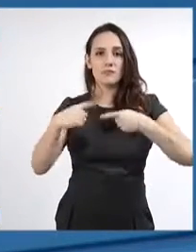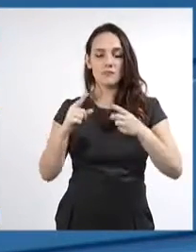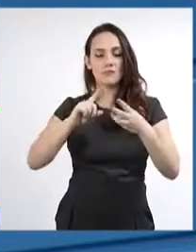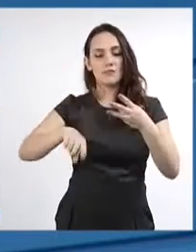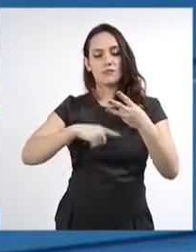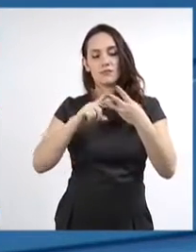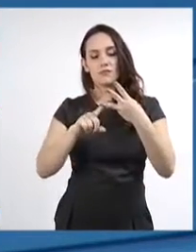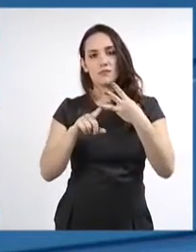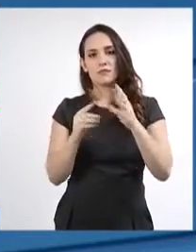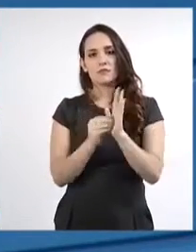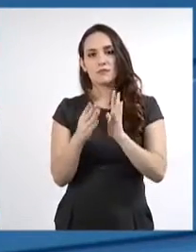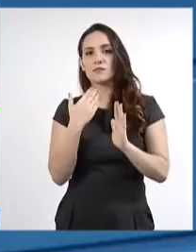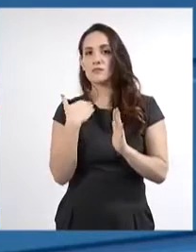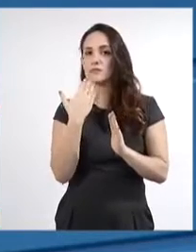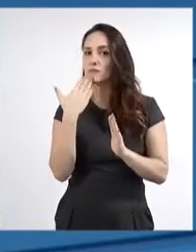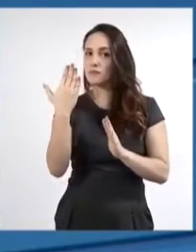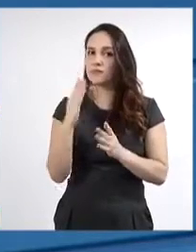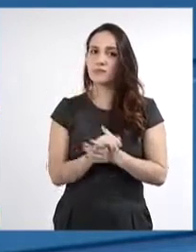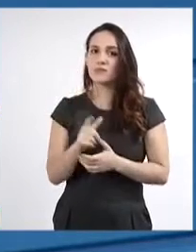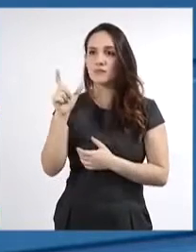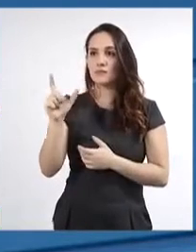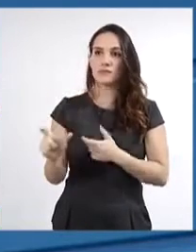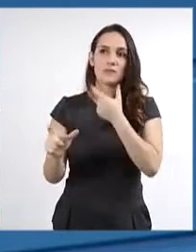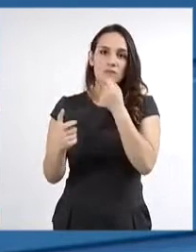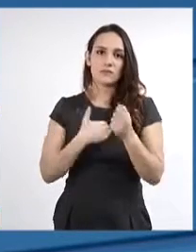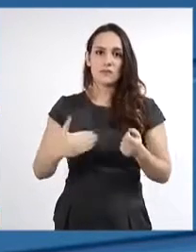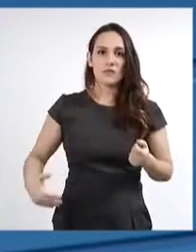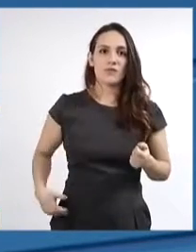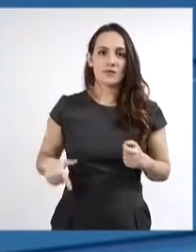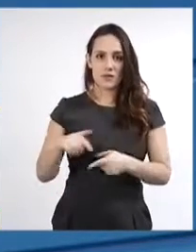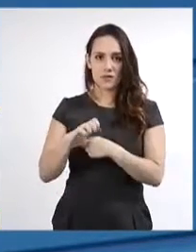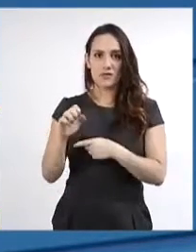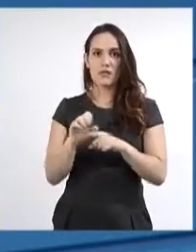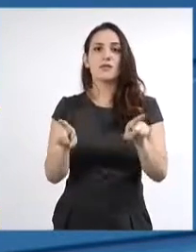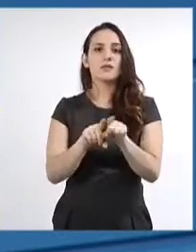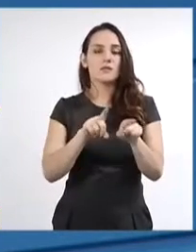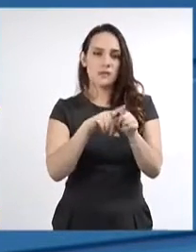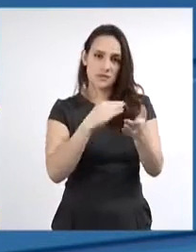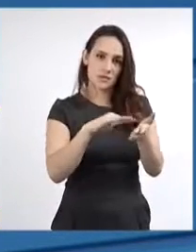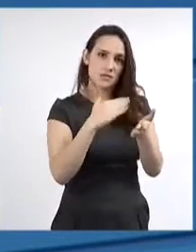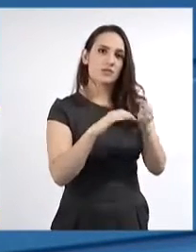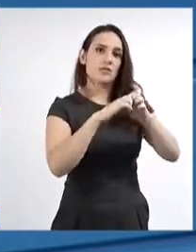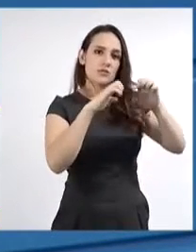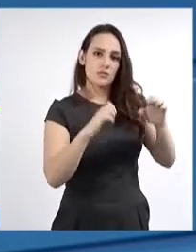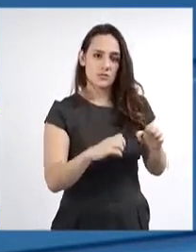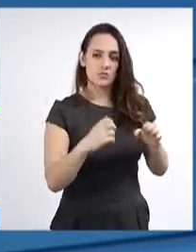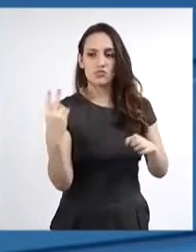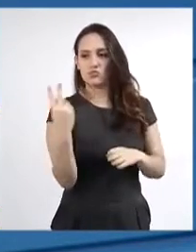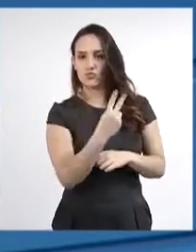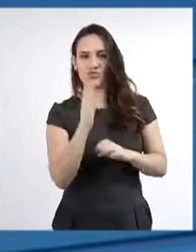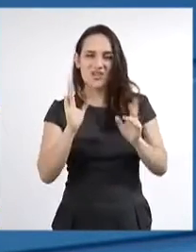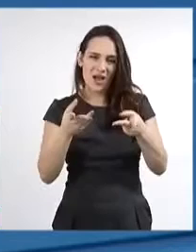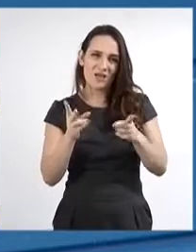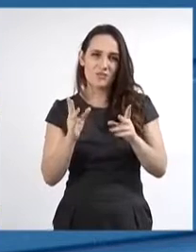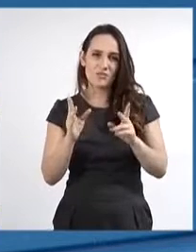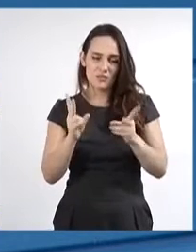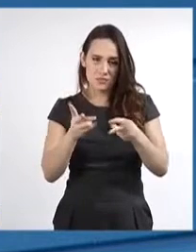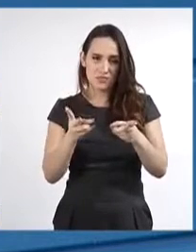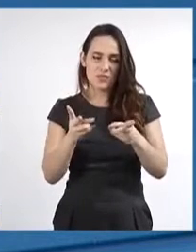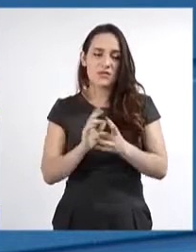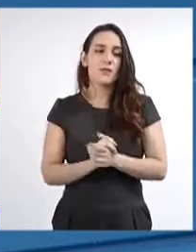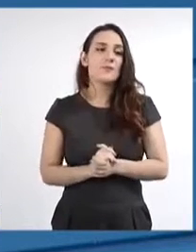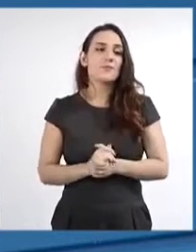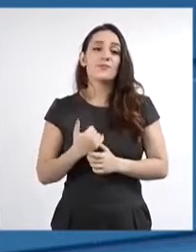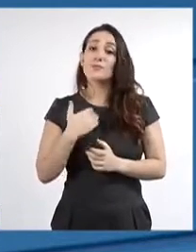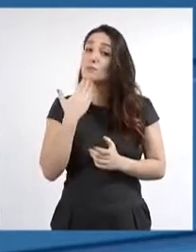plenário, que seja encaminhado o expediente desse poder ao excelentíssimo governador do estado, ao secretário de infraestrutura, solicitando estudo de